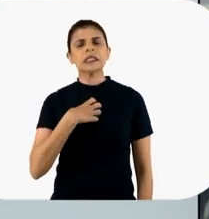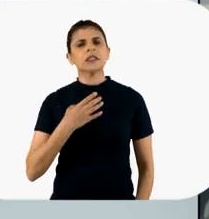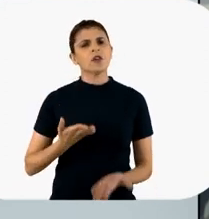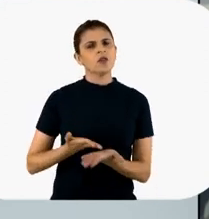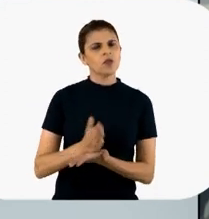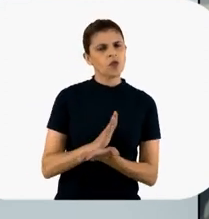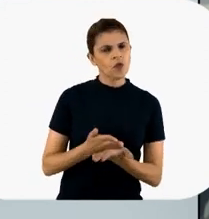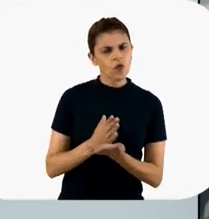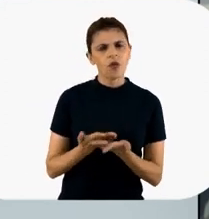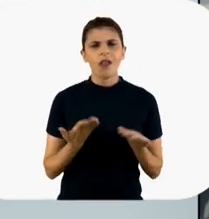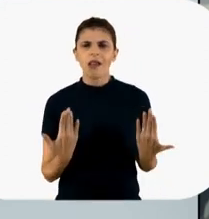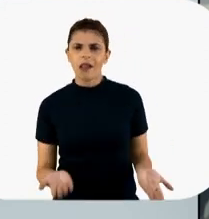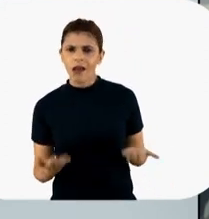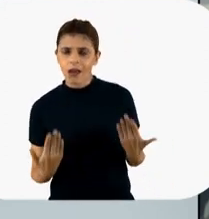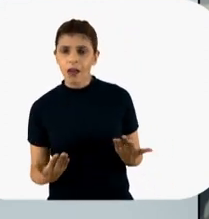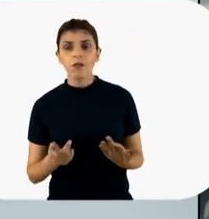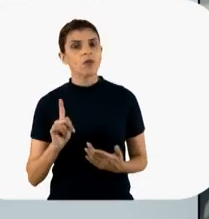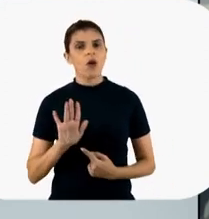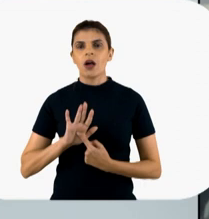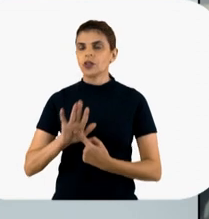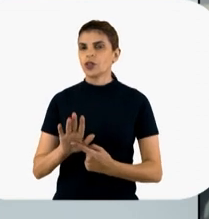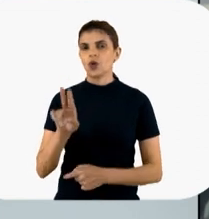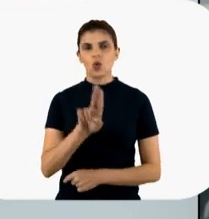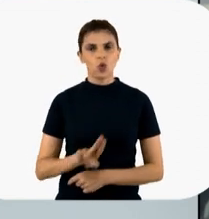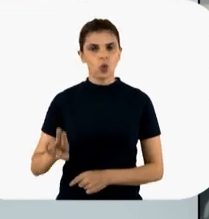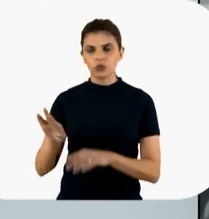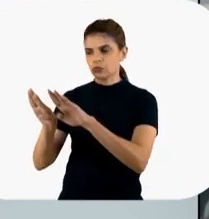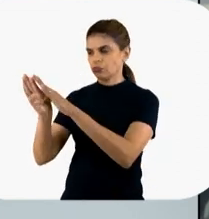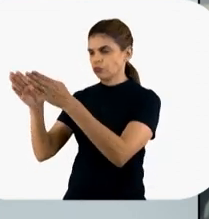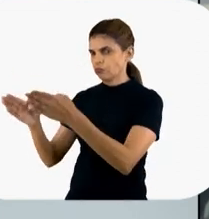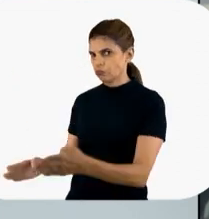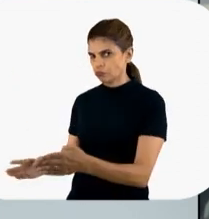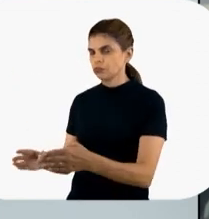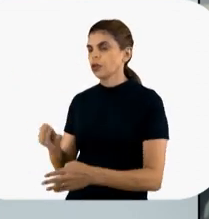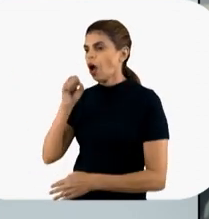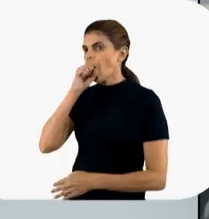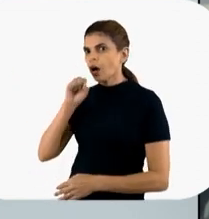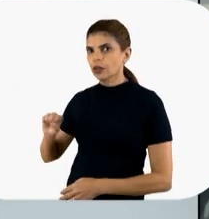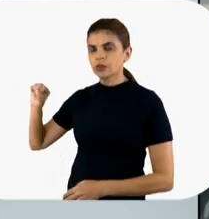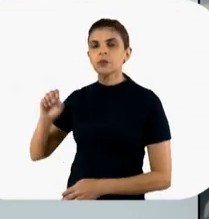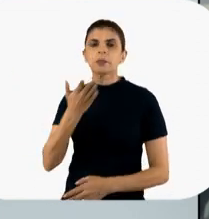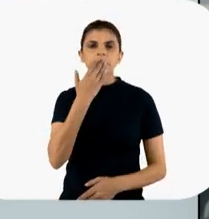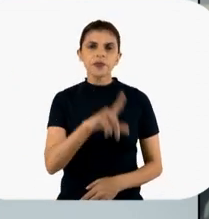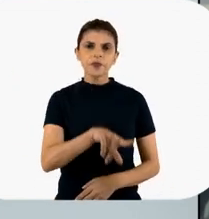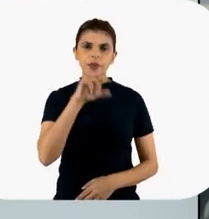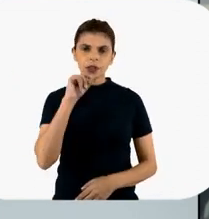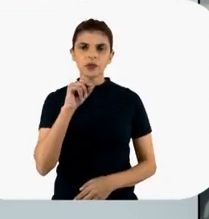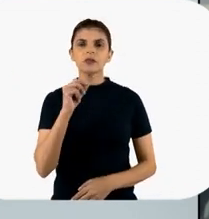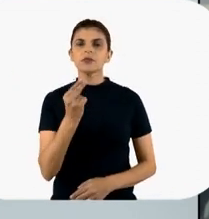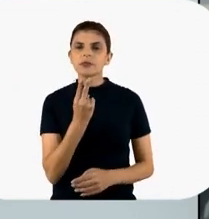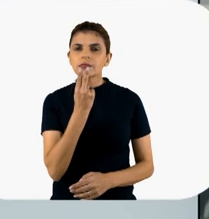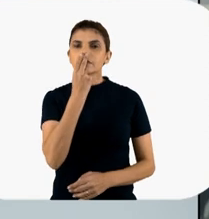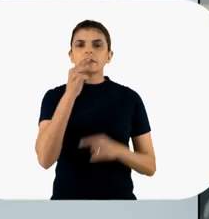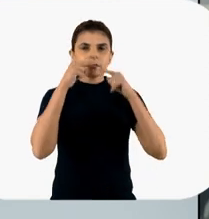ou paraleve, visto que não é indicado o uso da ventilação não invasiva. Preferência para